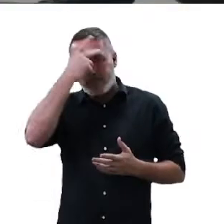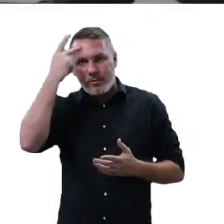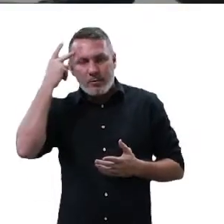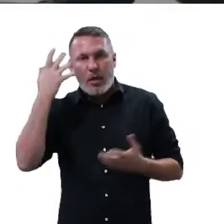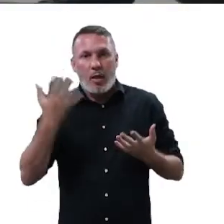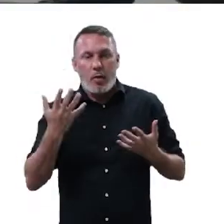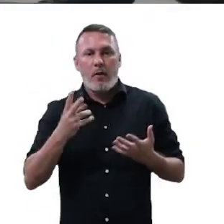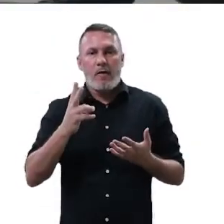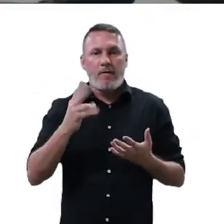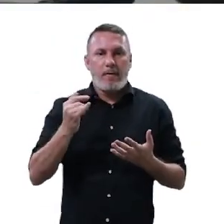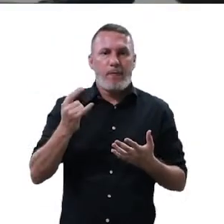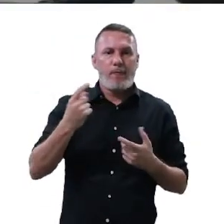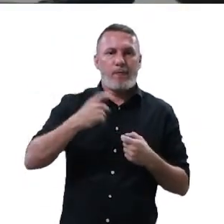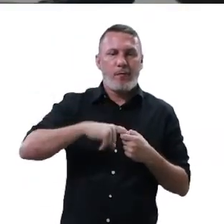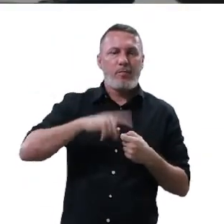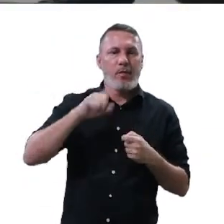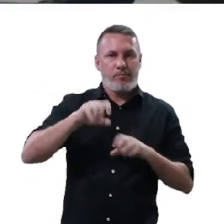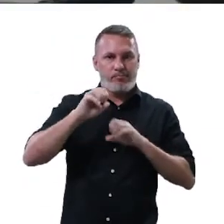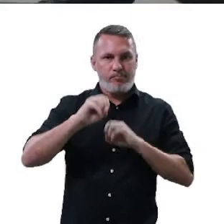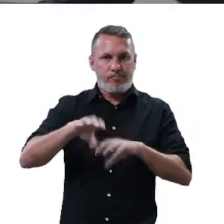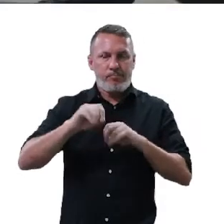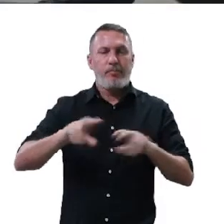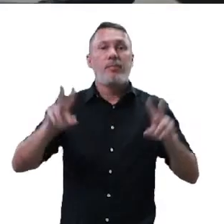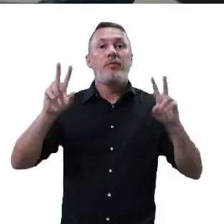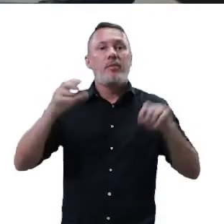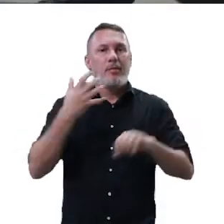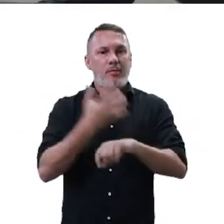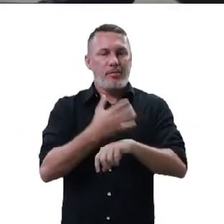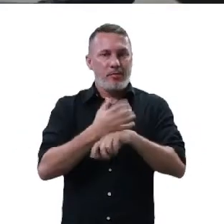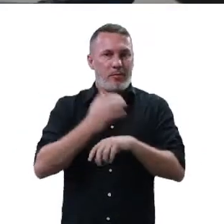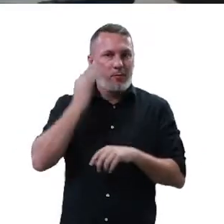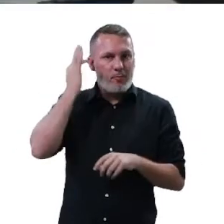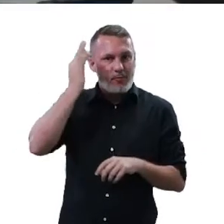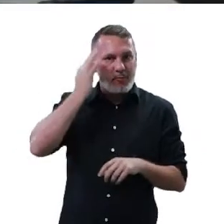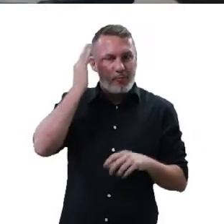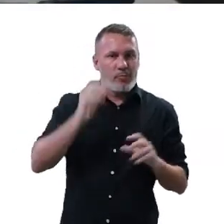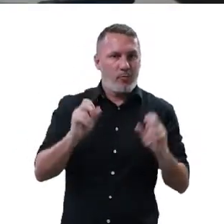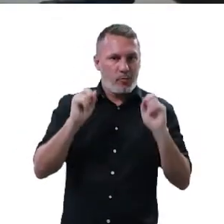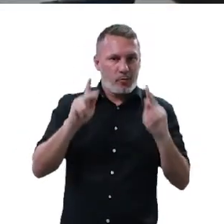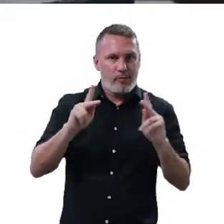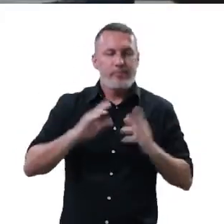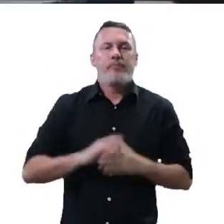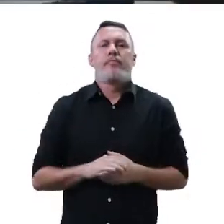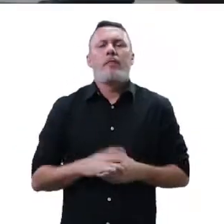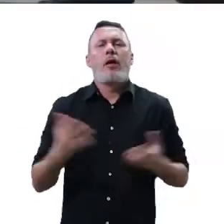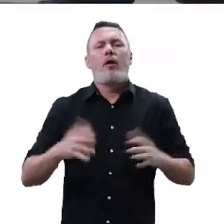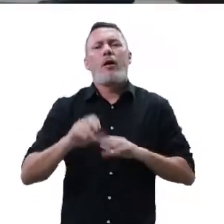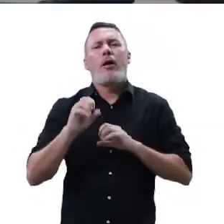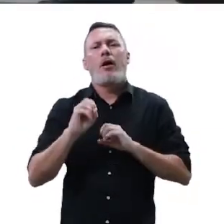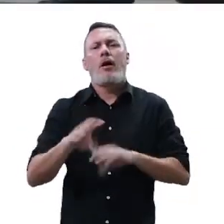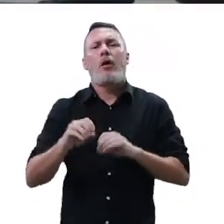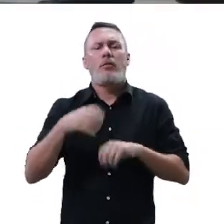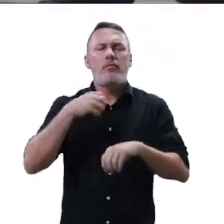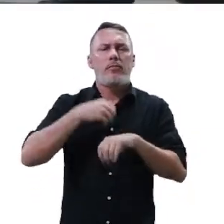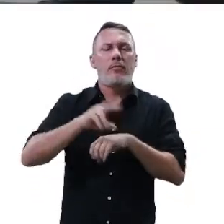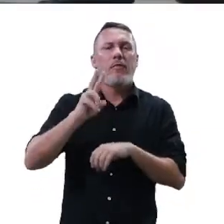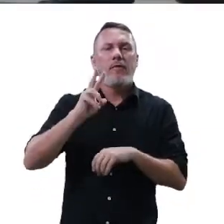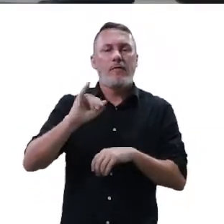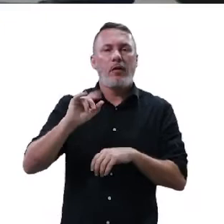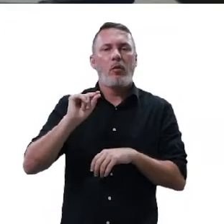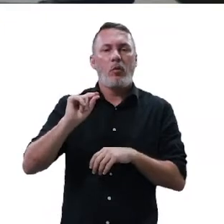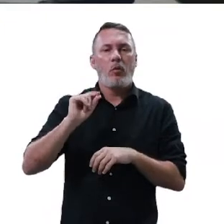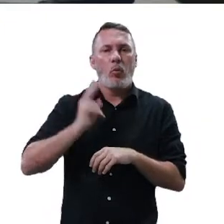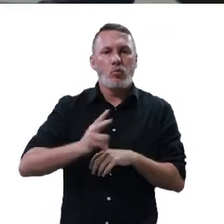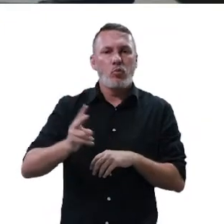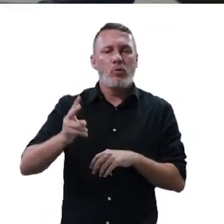Muito bem, pessoal, estamos de volta aí no nosso encontro aqui falando sobre filosofia, beleza? E hoje a nossa aula, a